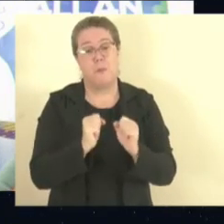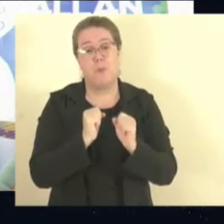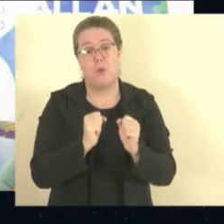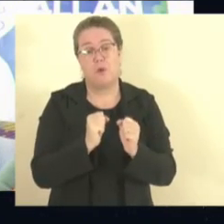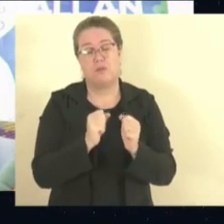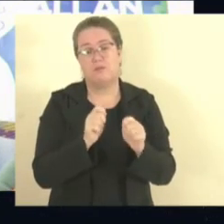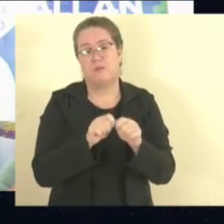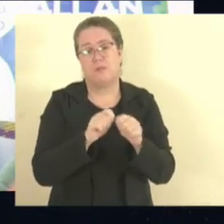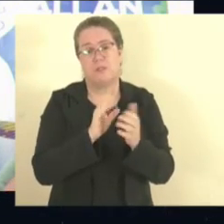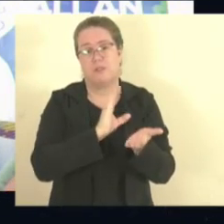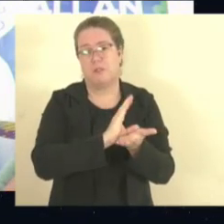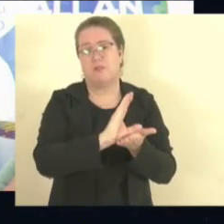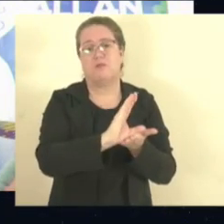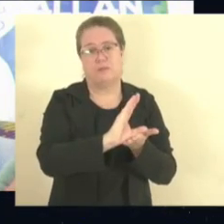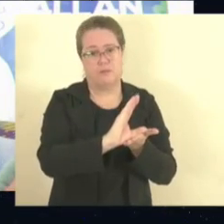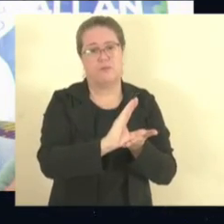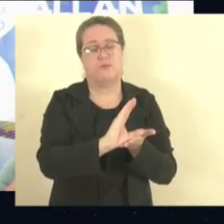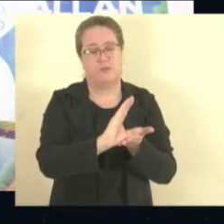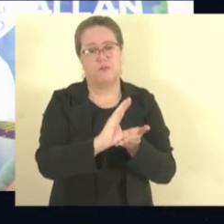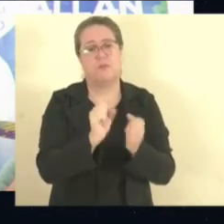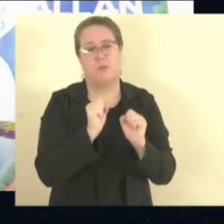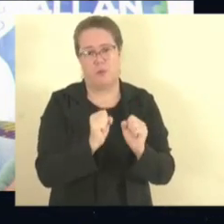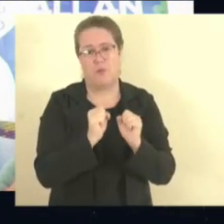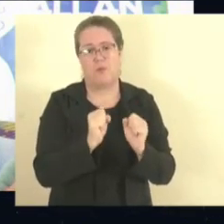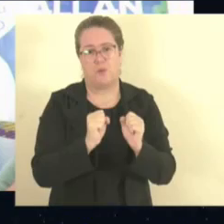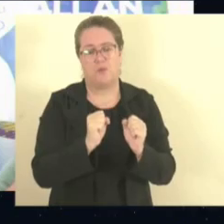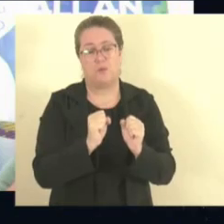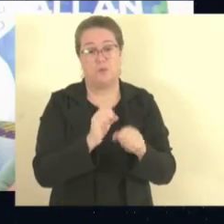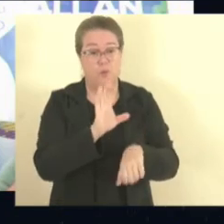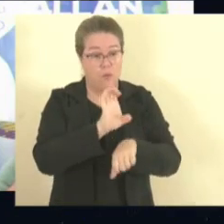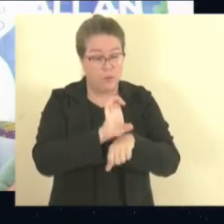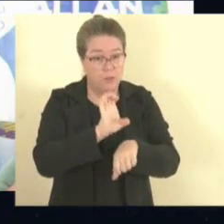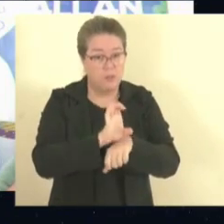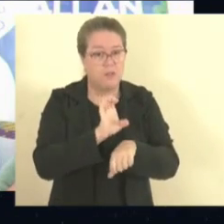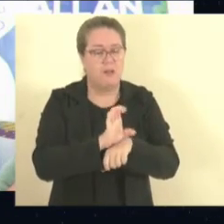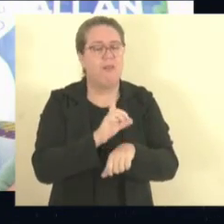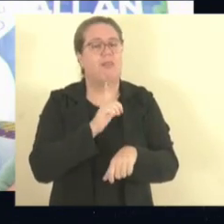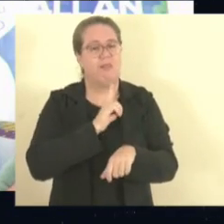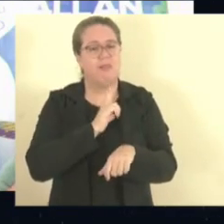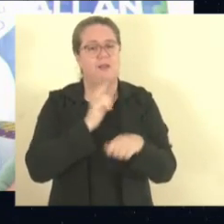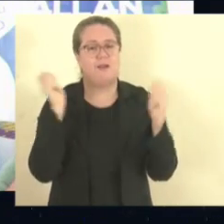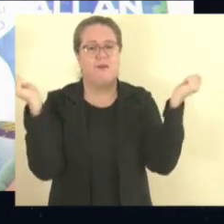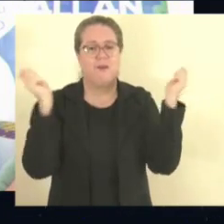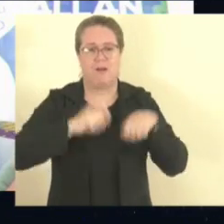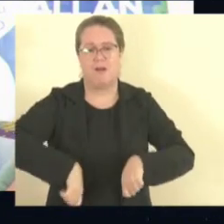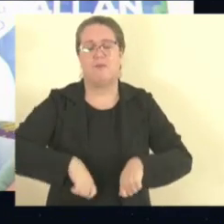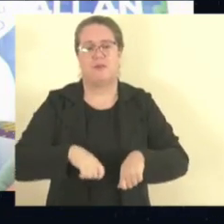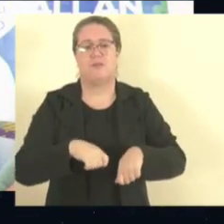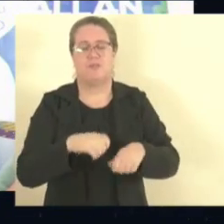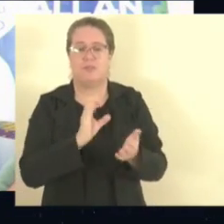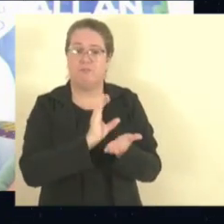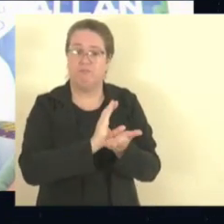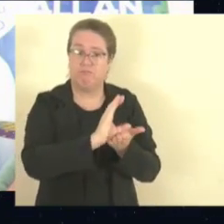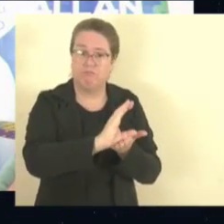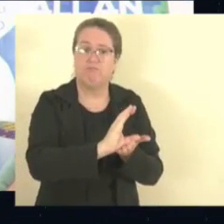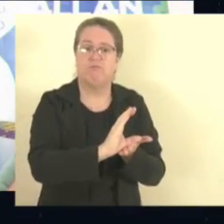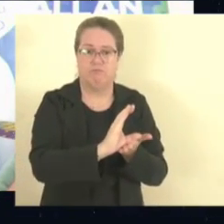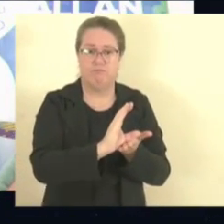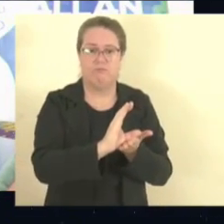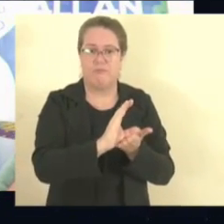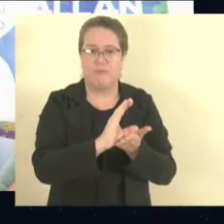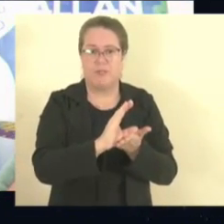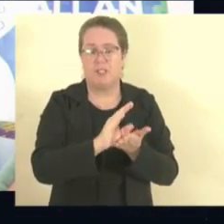que esse é o principal esclarecimento que eu quero fazer, deputado Mazin. O Estado teria condição financeira de fazer esse investimento completo